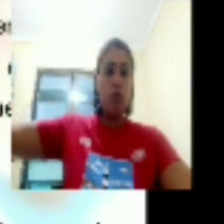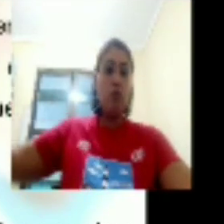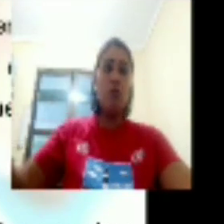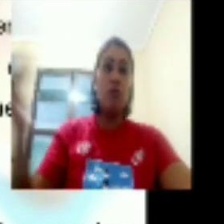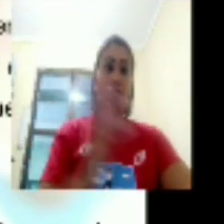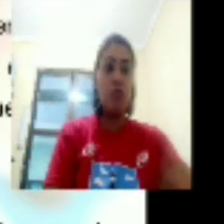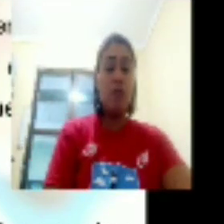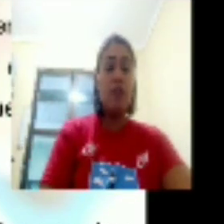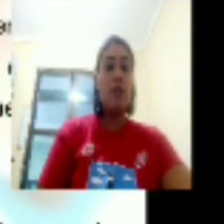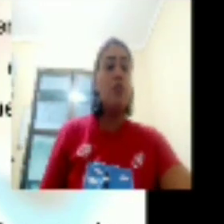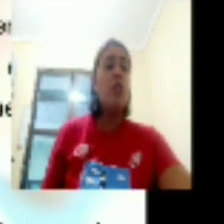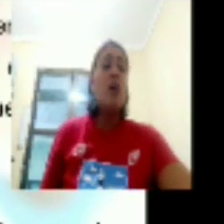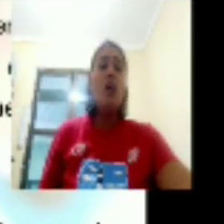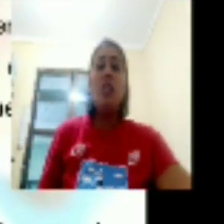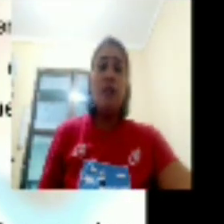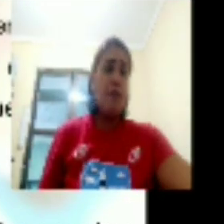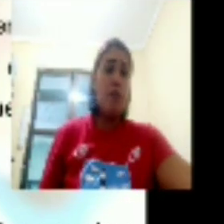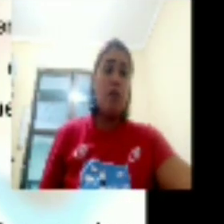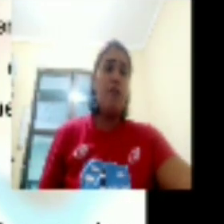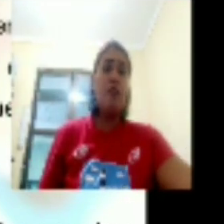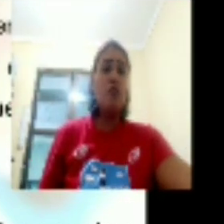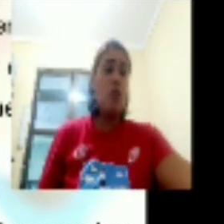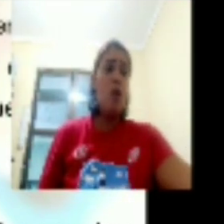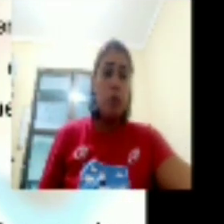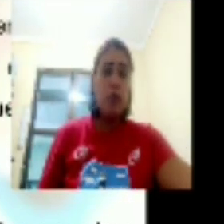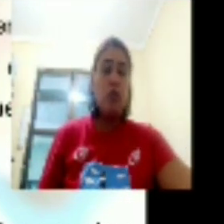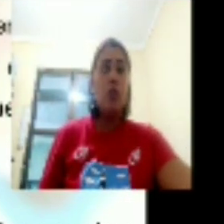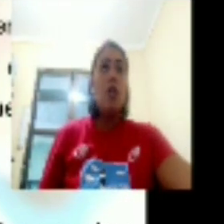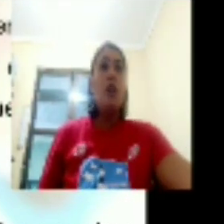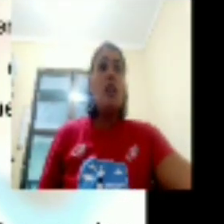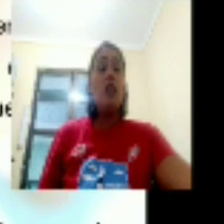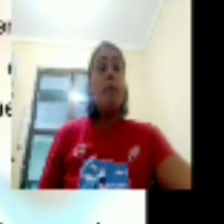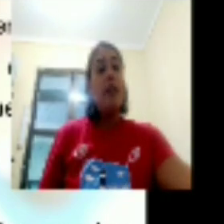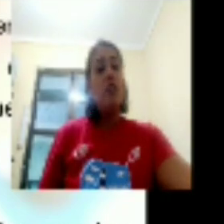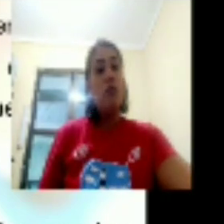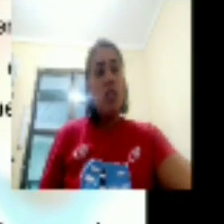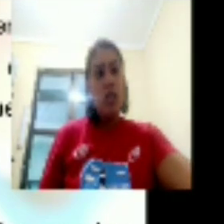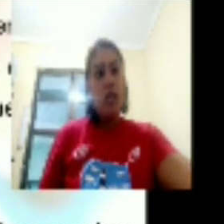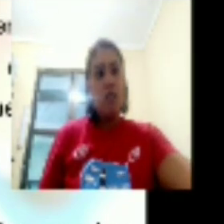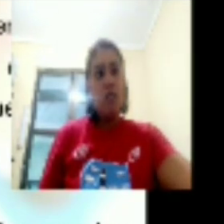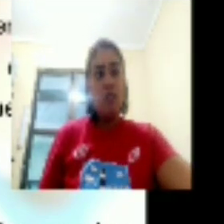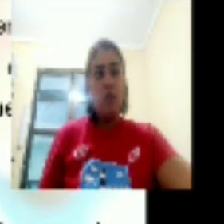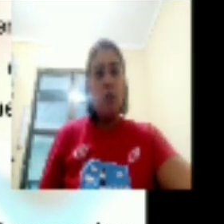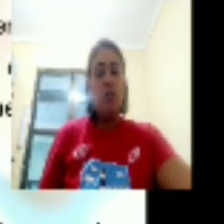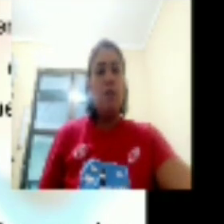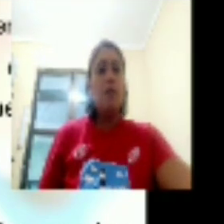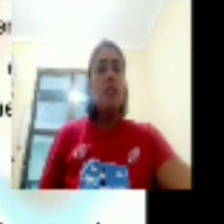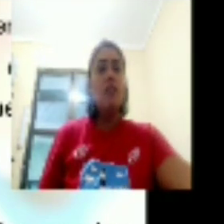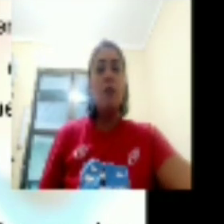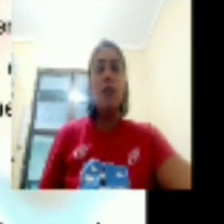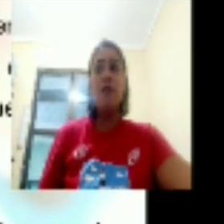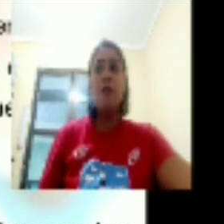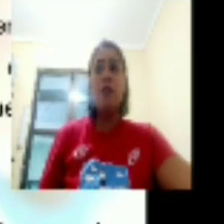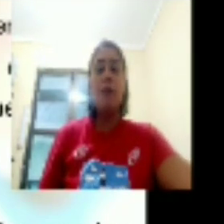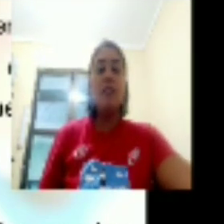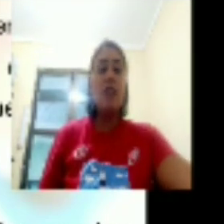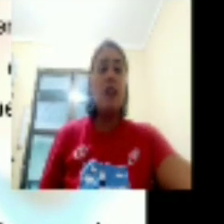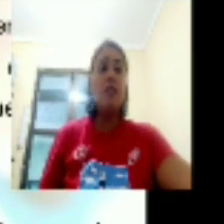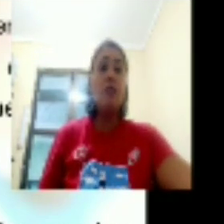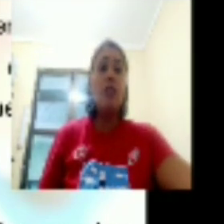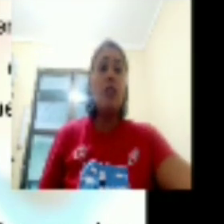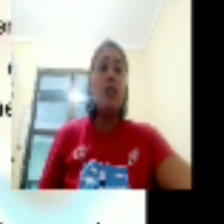esse, todos os outros governos, em que foram governos corruptos, em que prejudicam a nossa saúde. Se eu não me engano, foi o